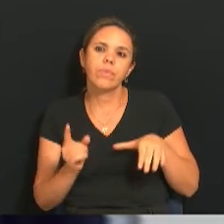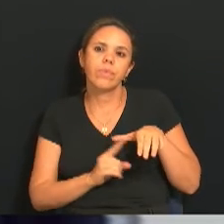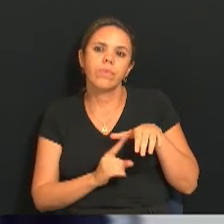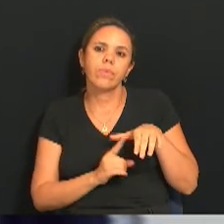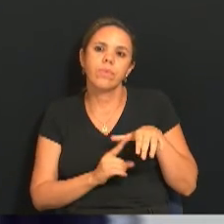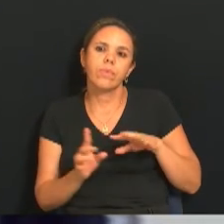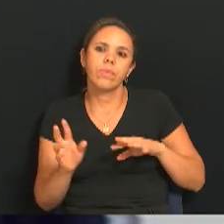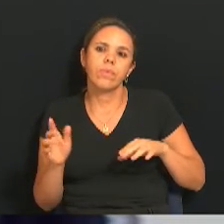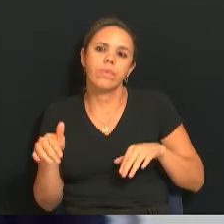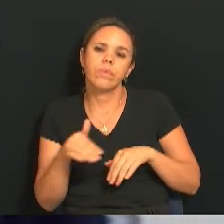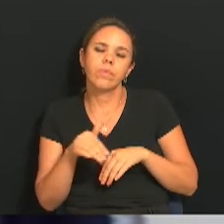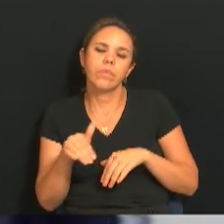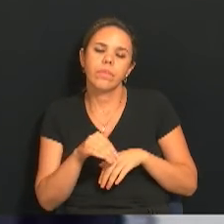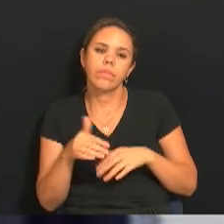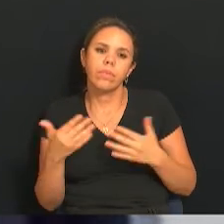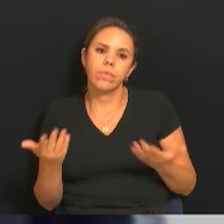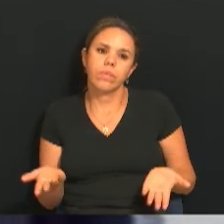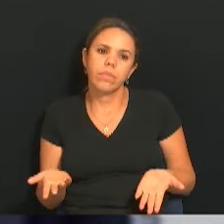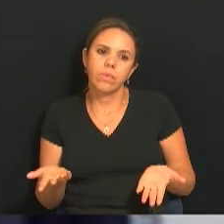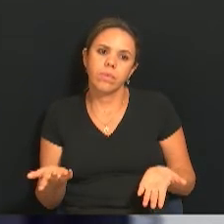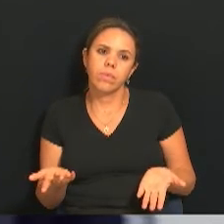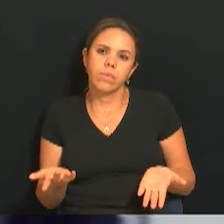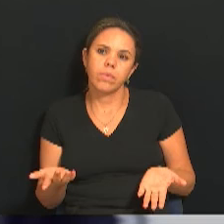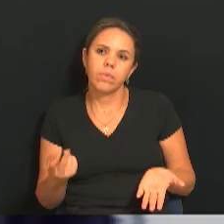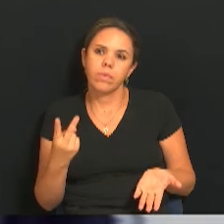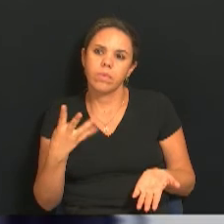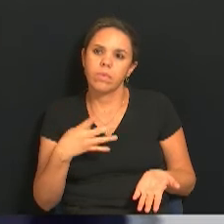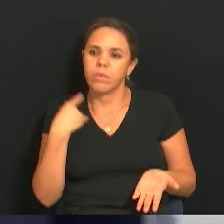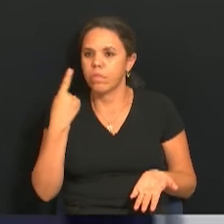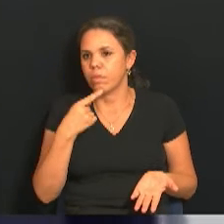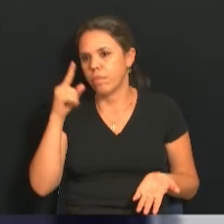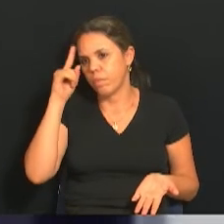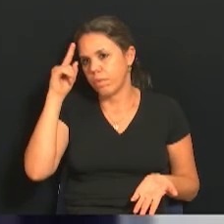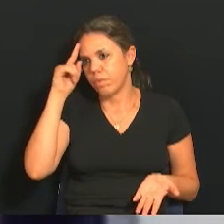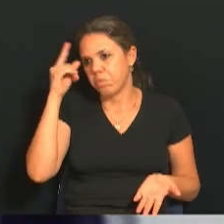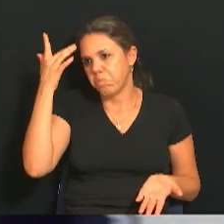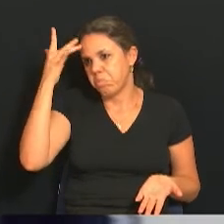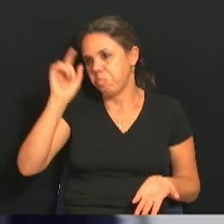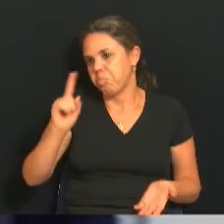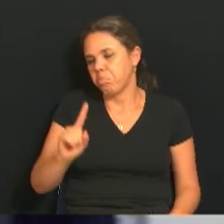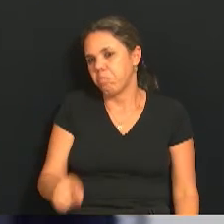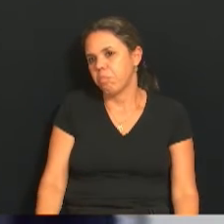sei, mas não sei se é 24 horas por dia. Eu acho que não.